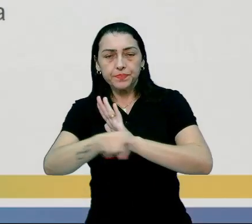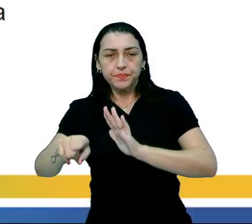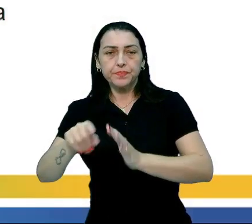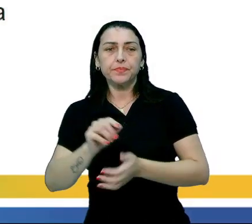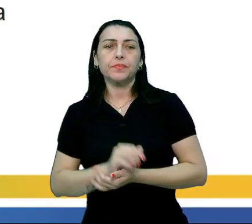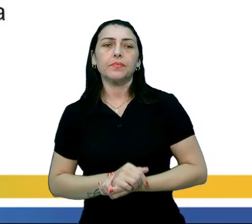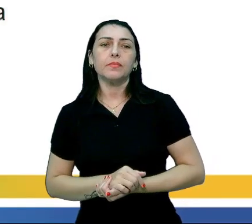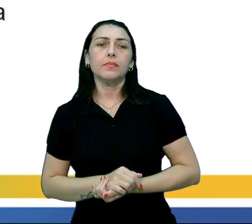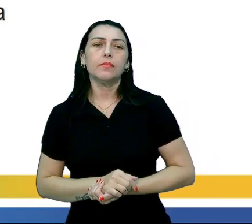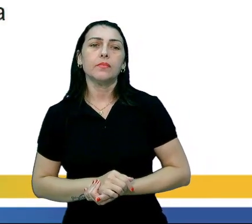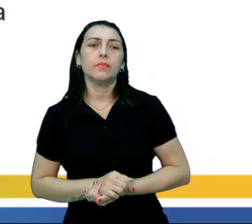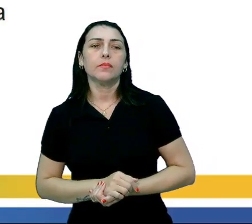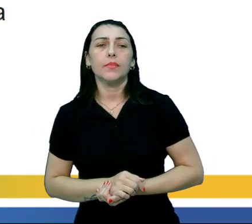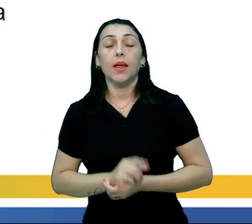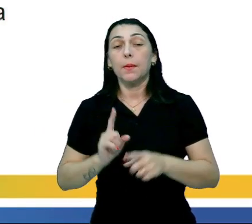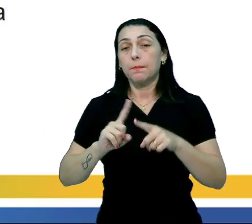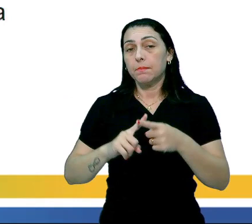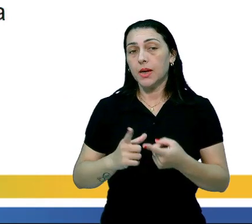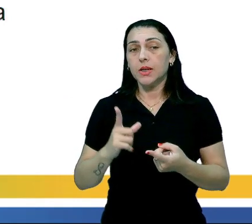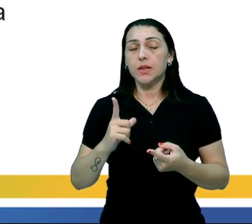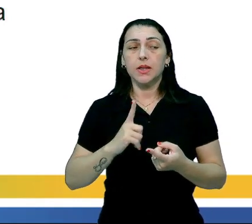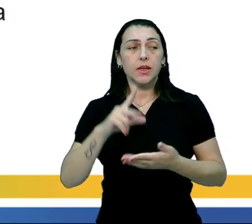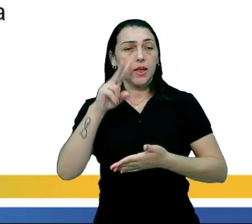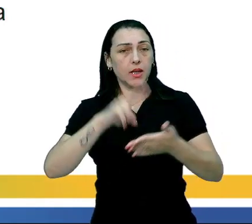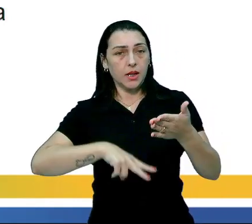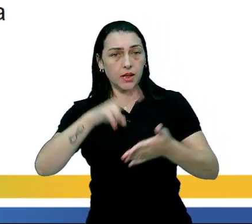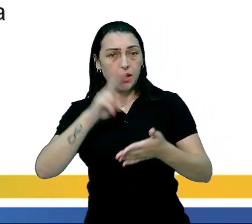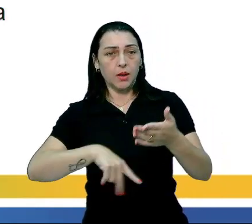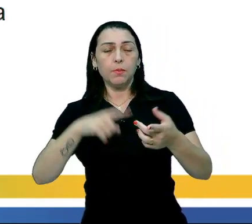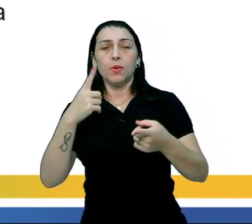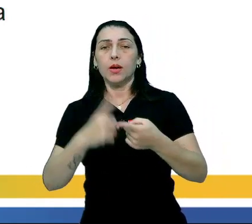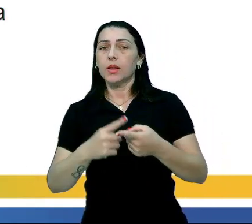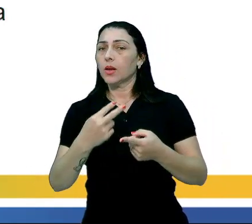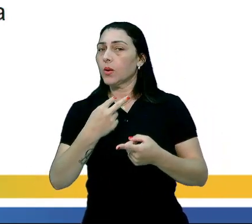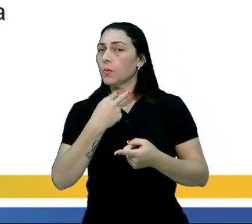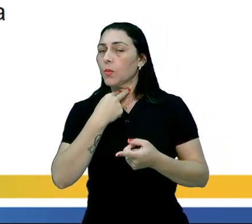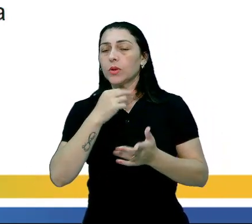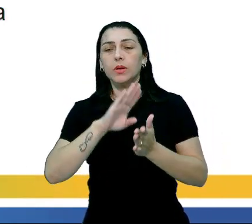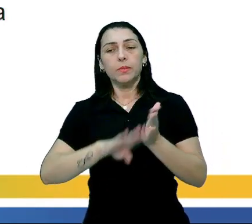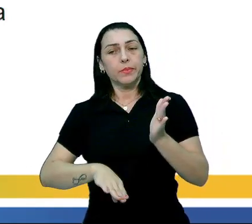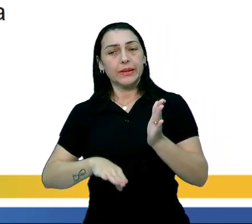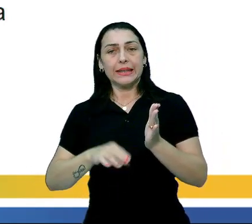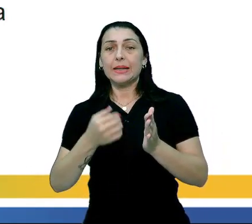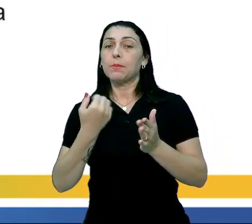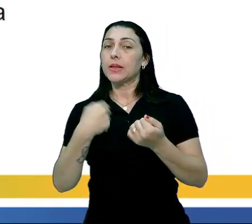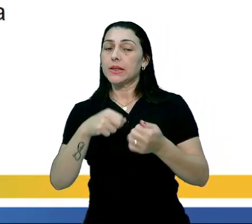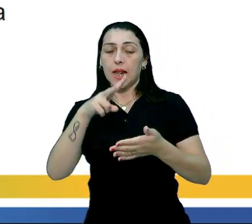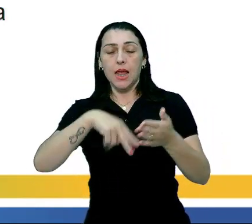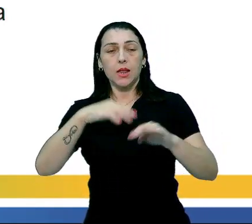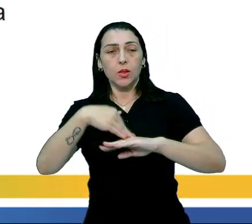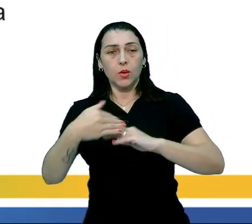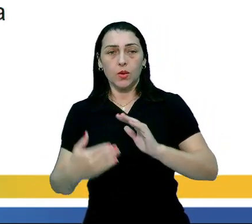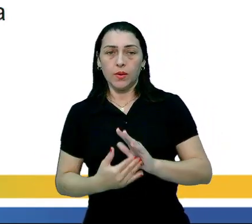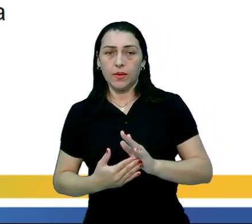vocês. Mas nós temos que ler as demais, né? Porque nós não podemos descartar nenhuma alternativa.